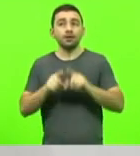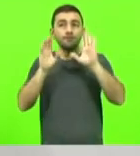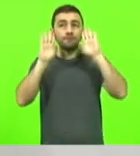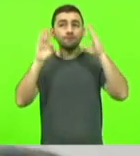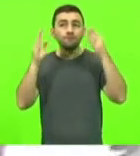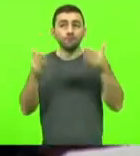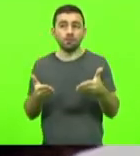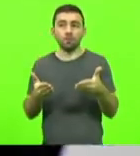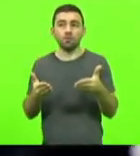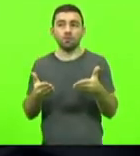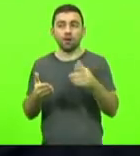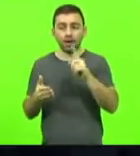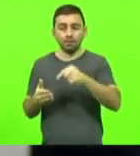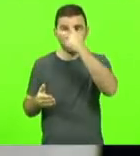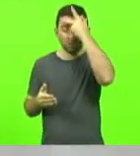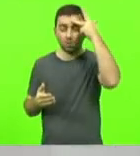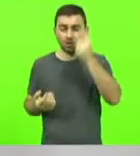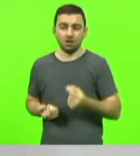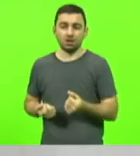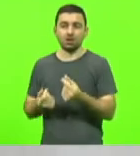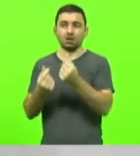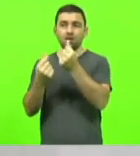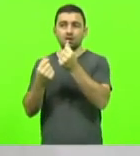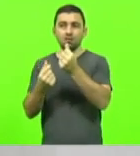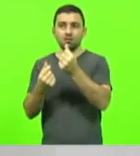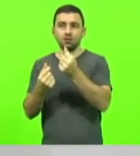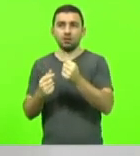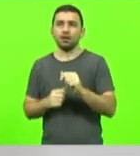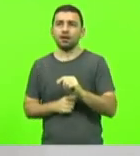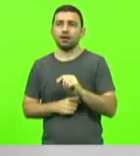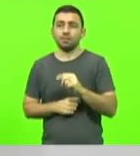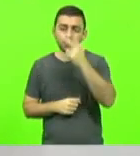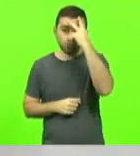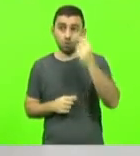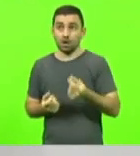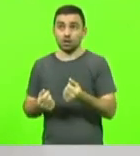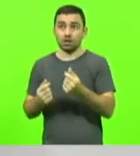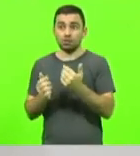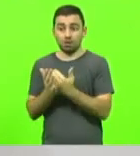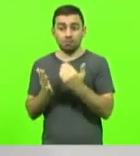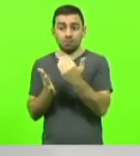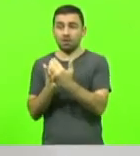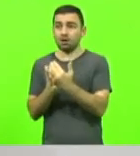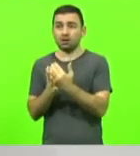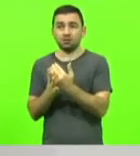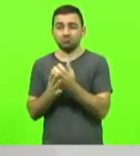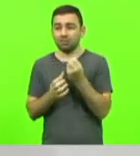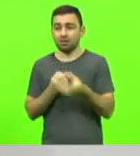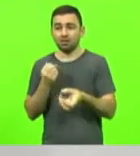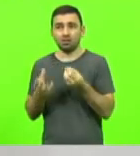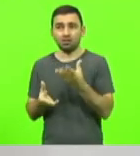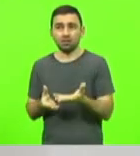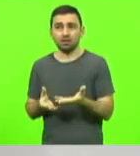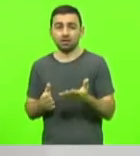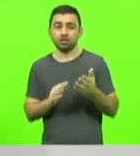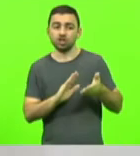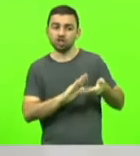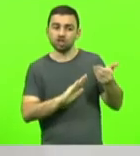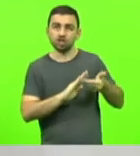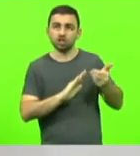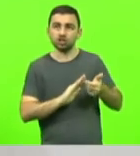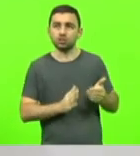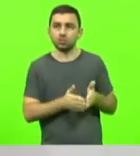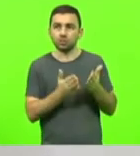para quem mais ganha, e para quem mais ganha, ganha mais, tem que tirar de quem ganha menos, que começou, primeiro,